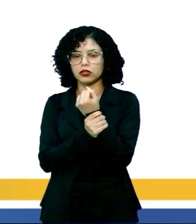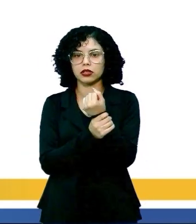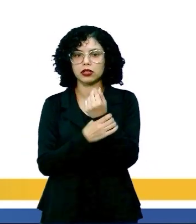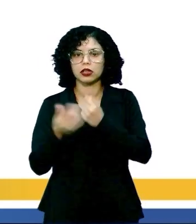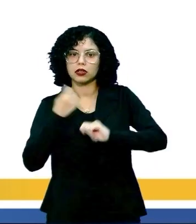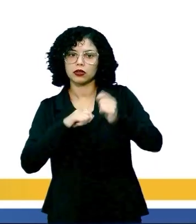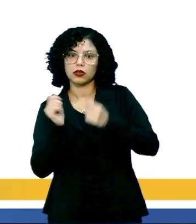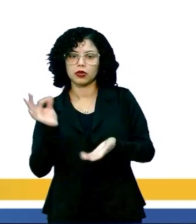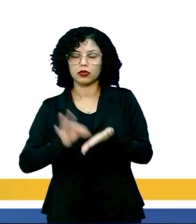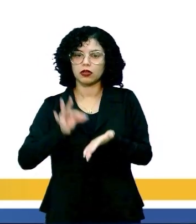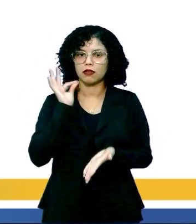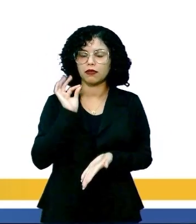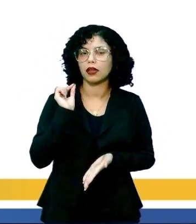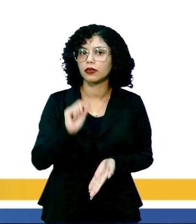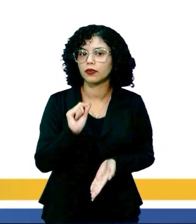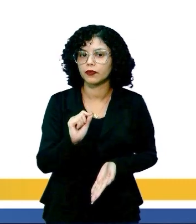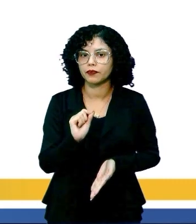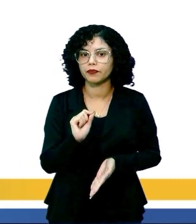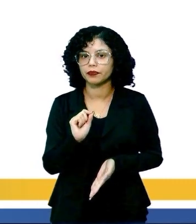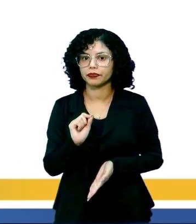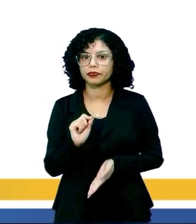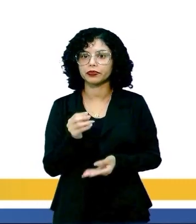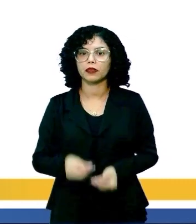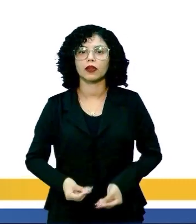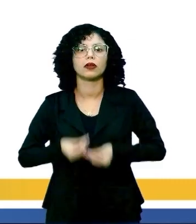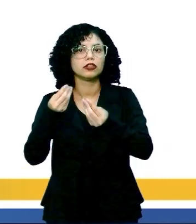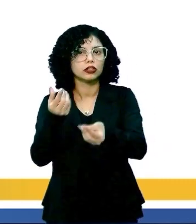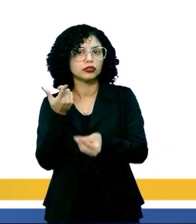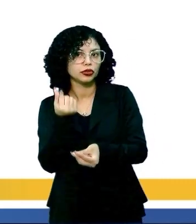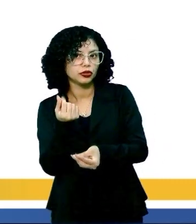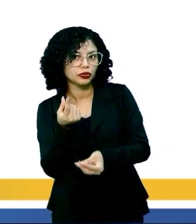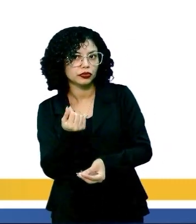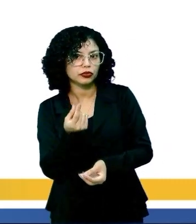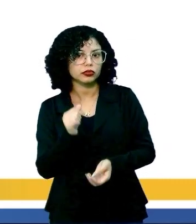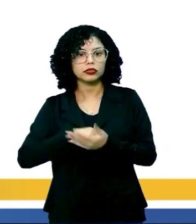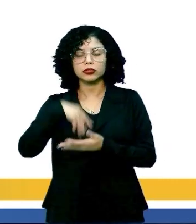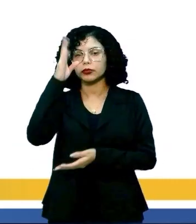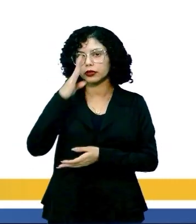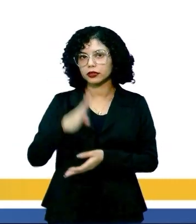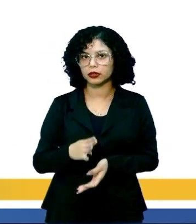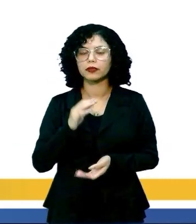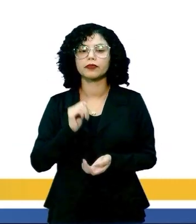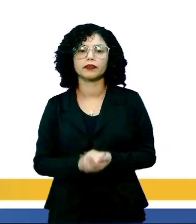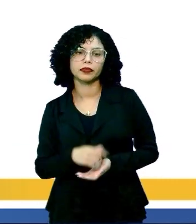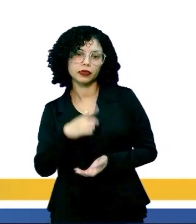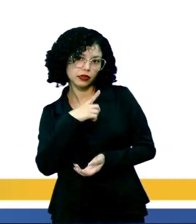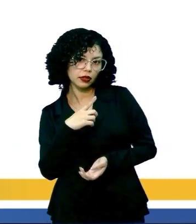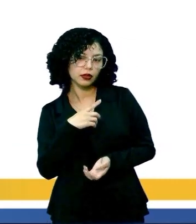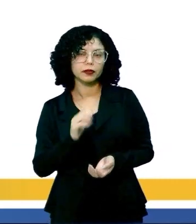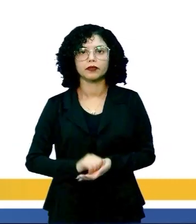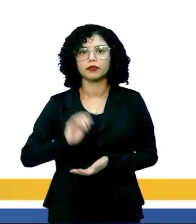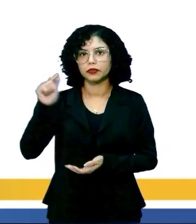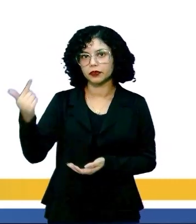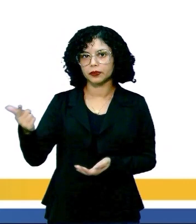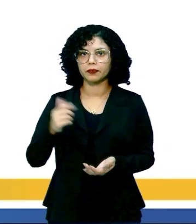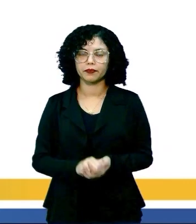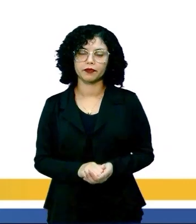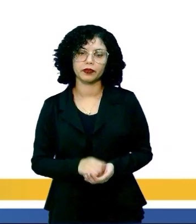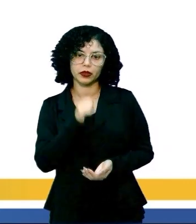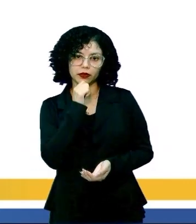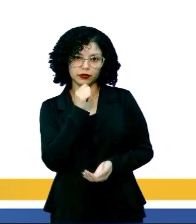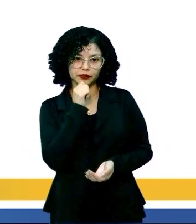café, em que, por meio de empréstimos, o governo brasileiro, quem estaria ali na hora, né,